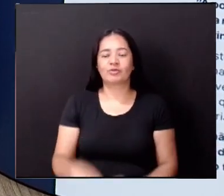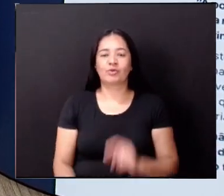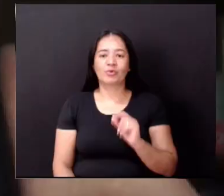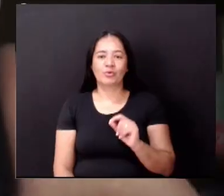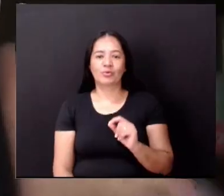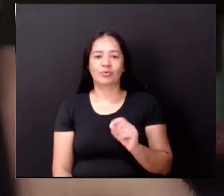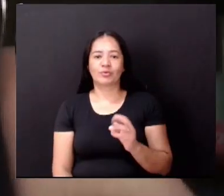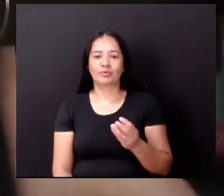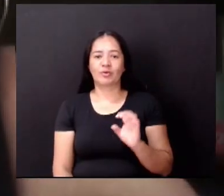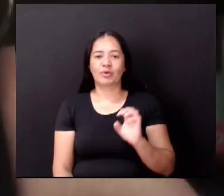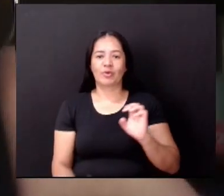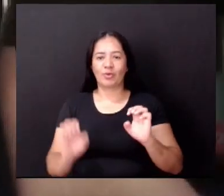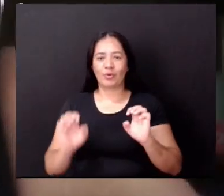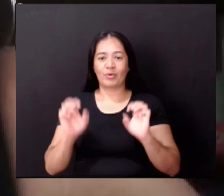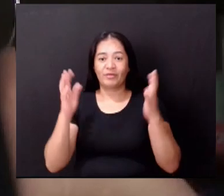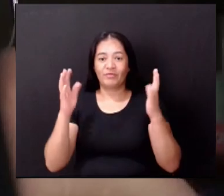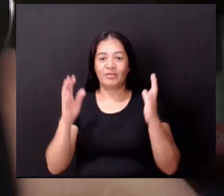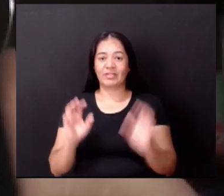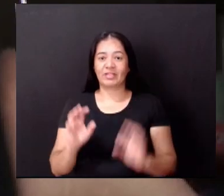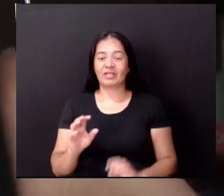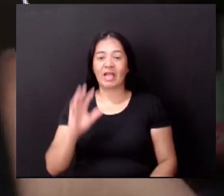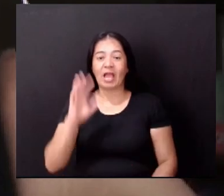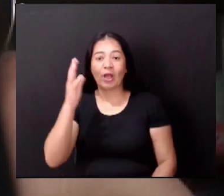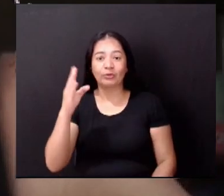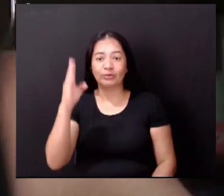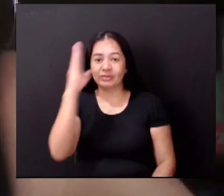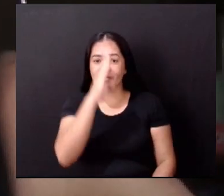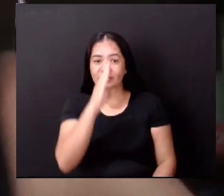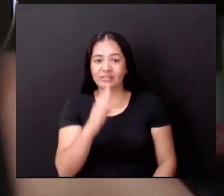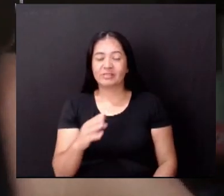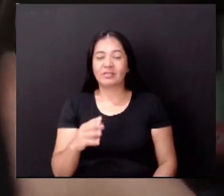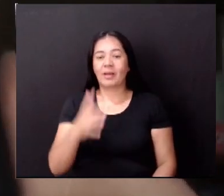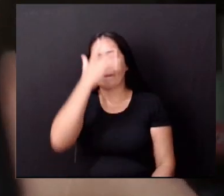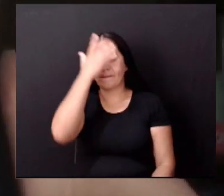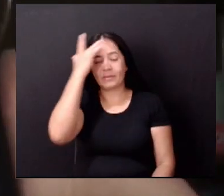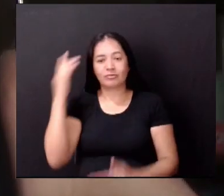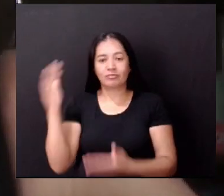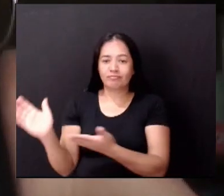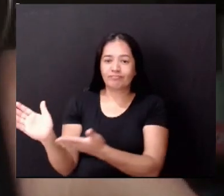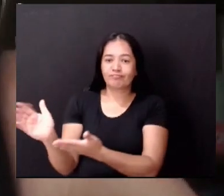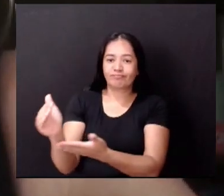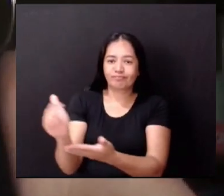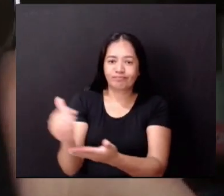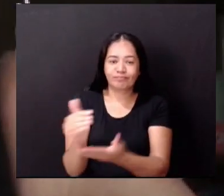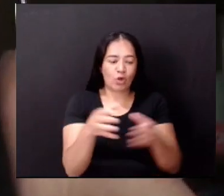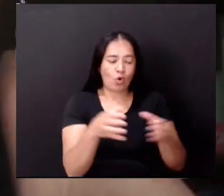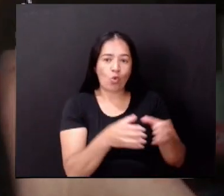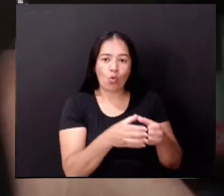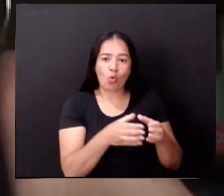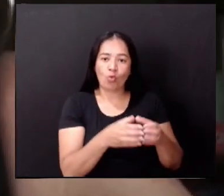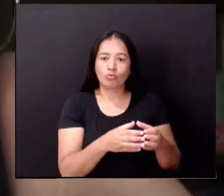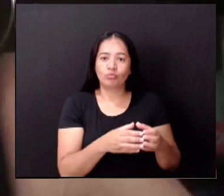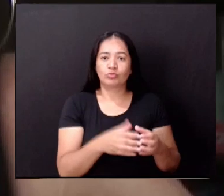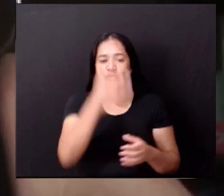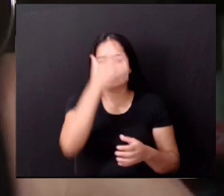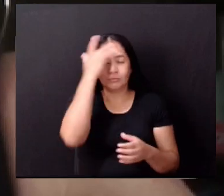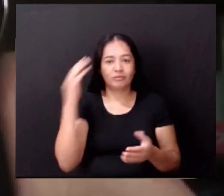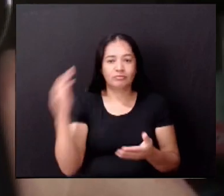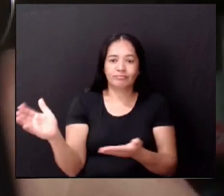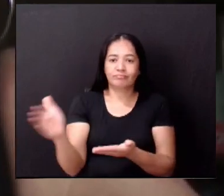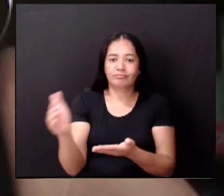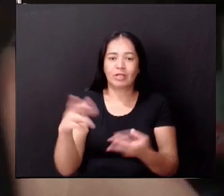gente, que é um evento que acontece no Brasil todo, né? Catadores, a existência das